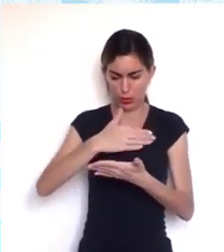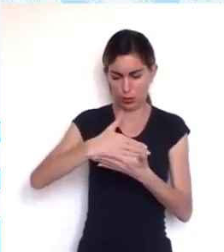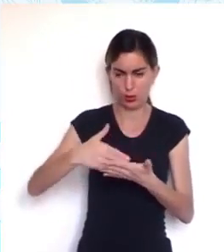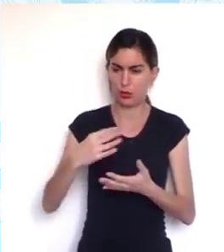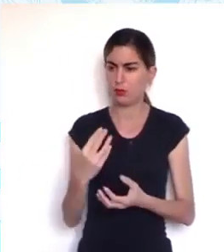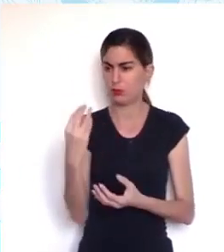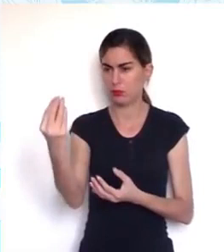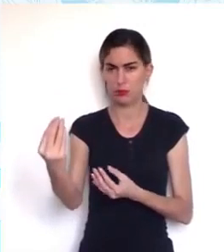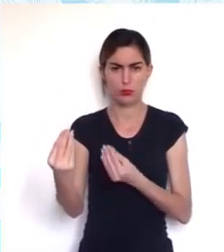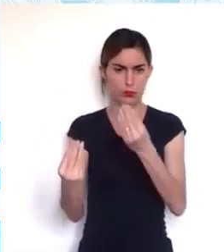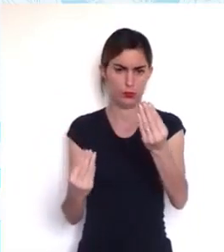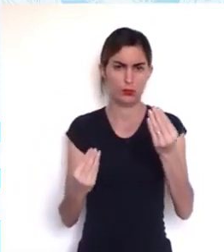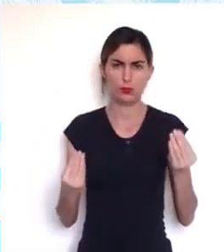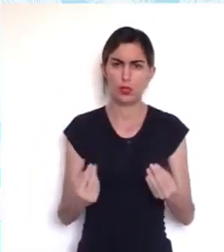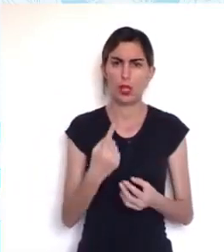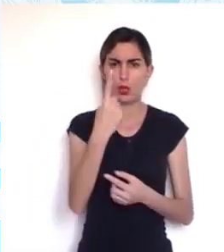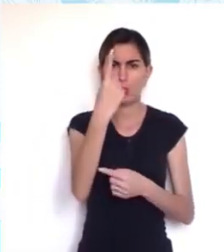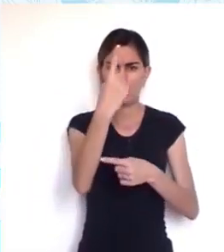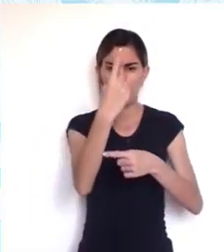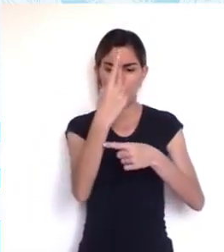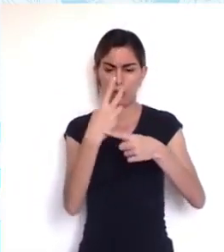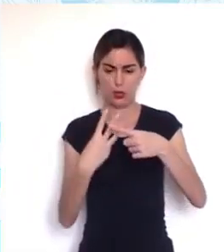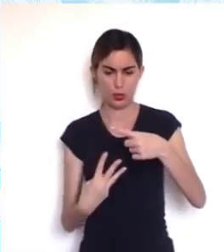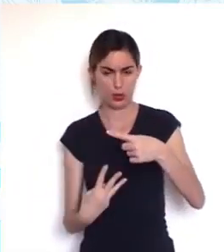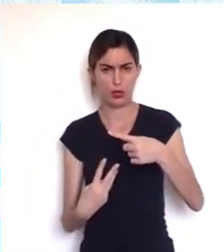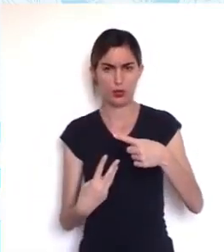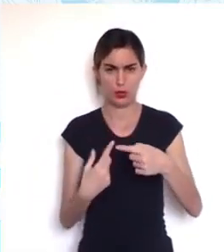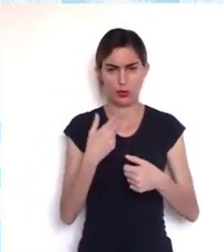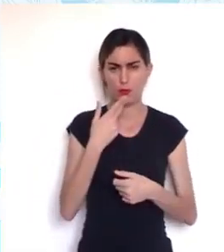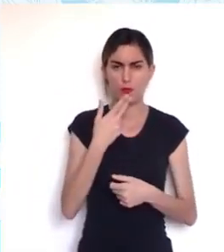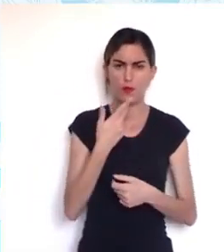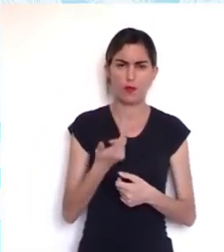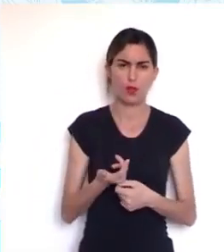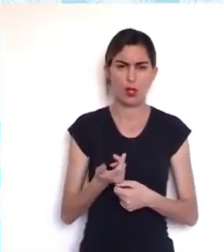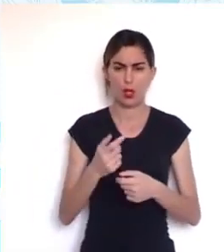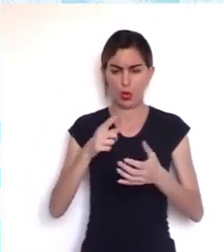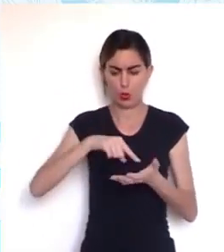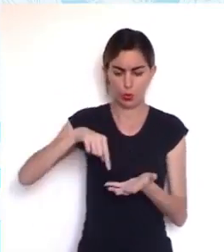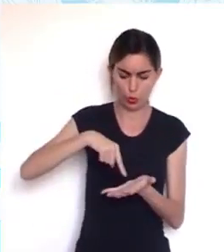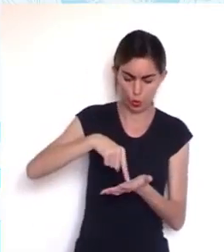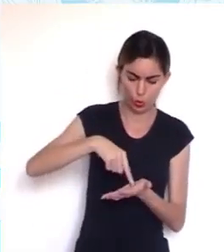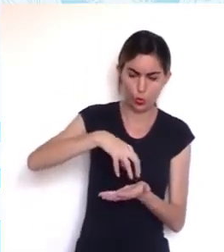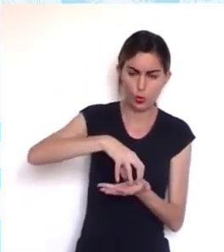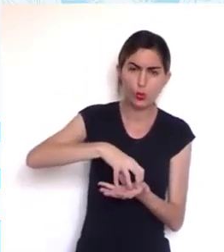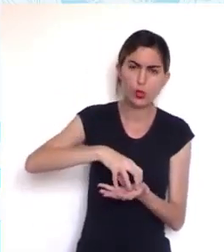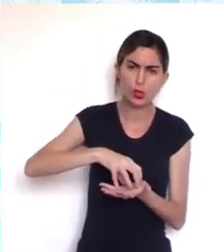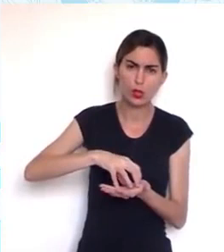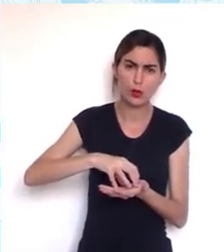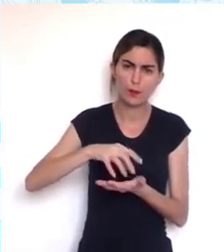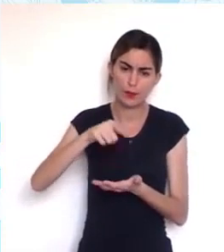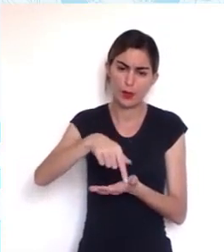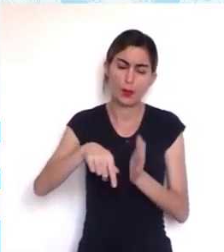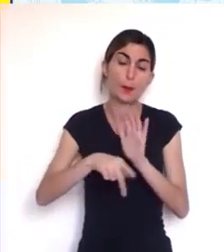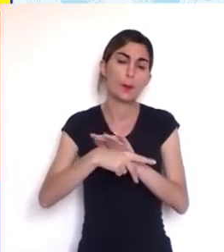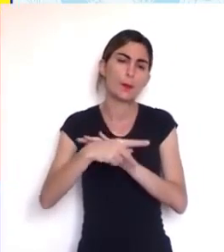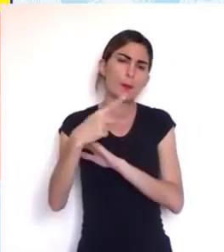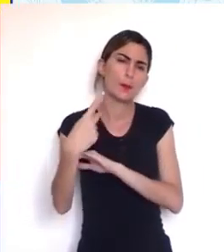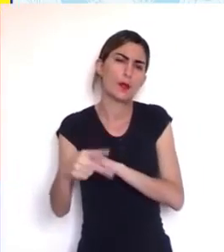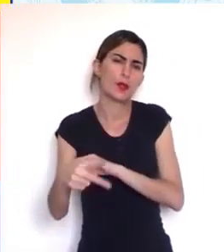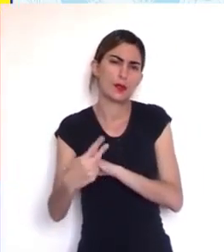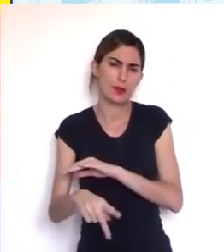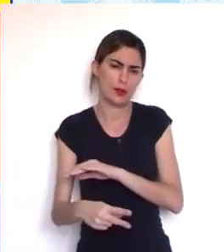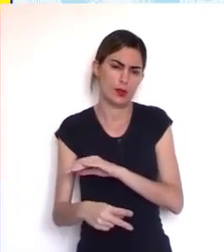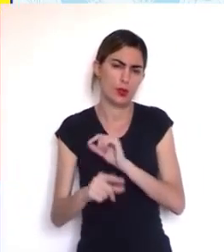parte vai corresponder a 1/3. Então, quando vai se falar do núcleo, o núcleo ele